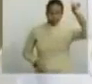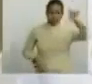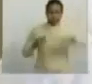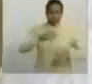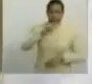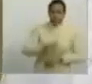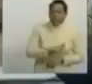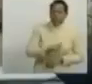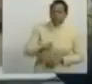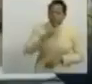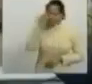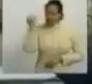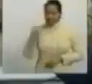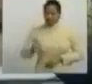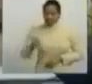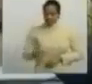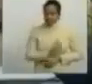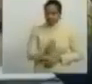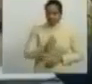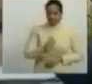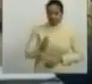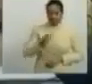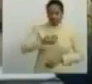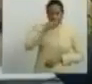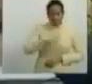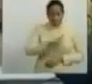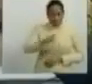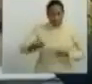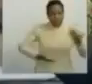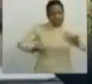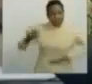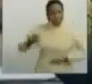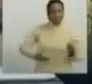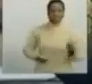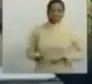Deus. Eu fui ordenado para Deus, não para os homens.